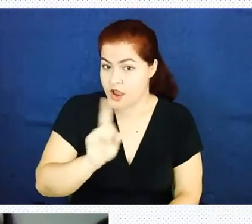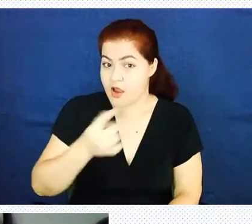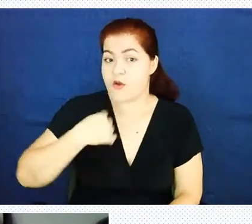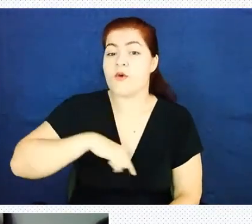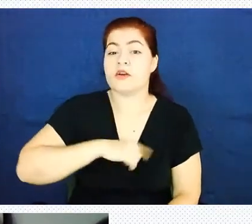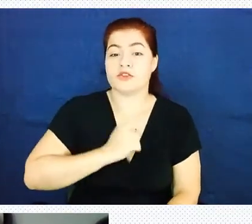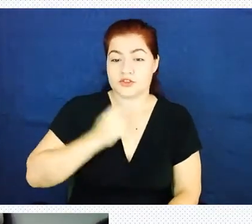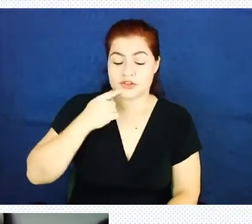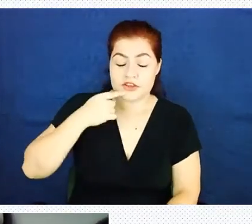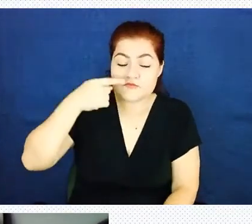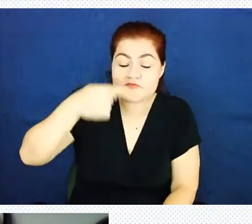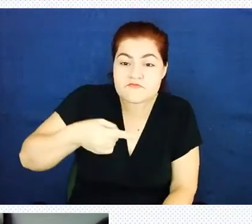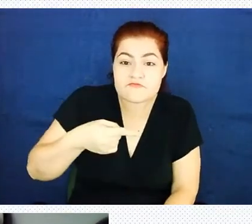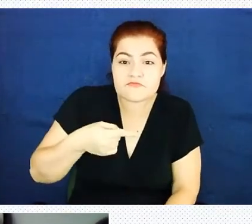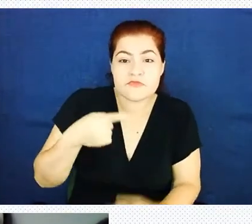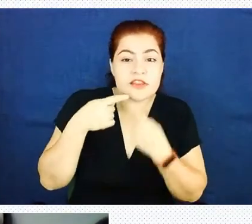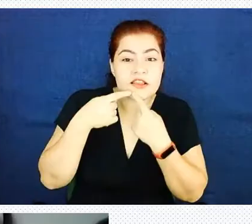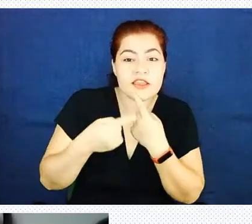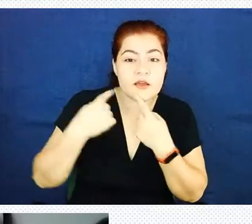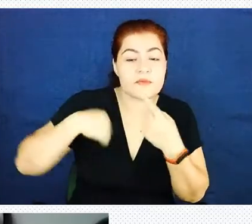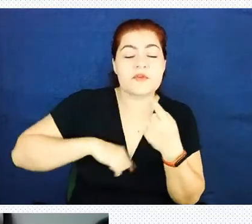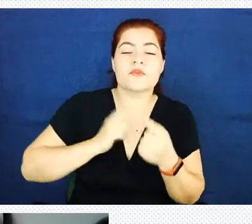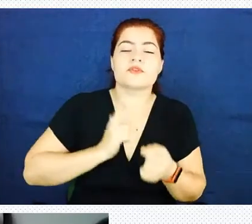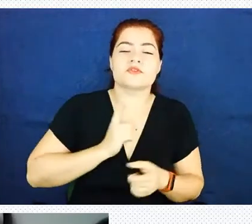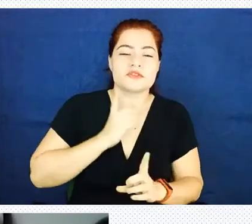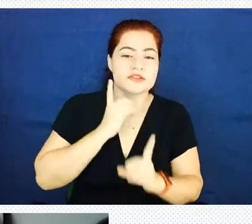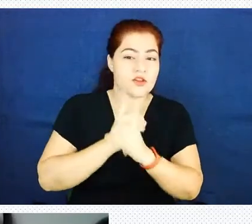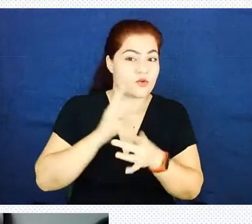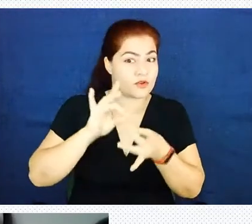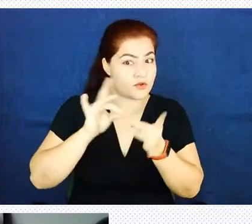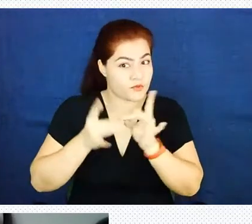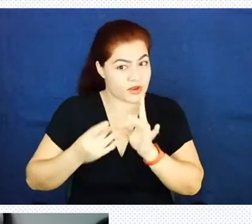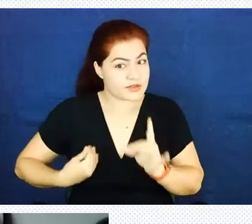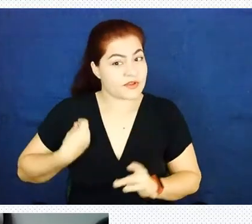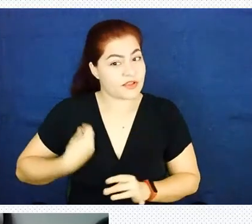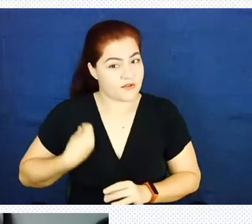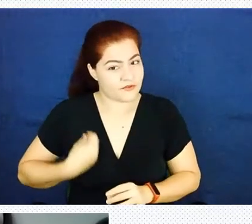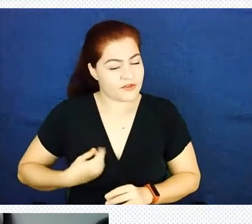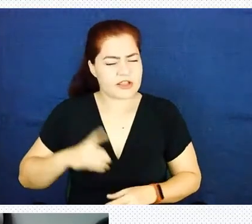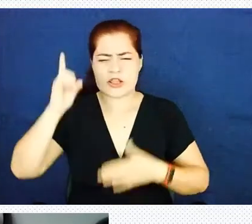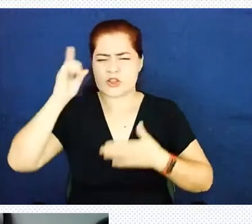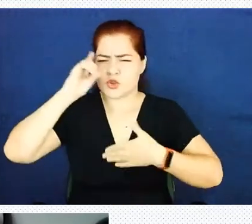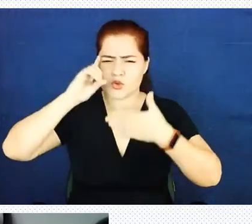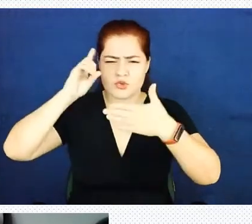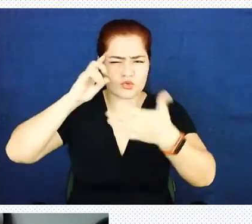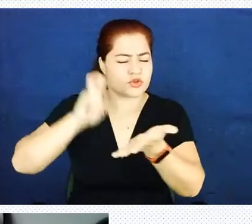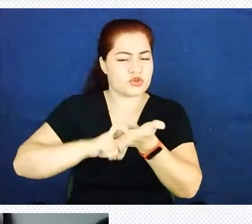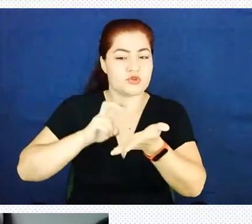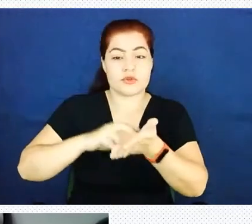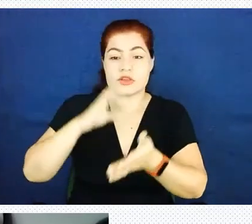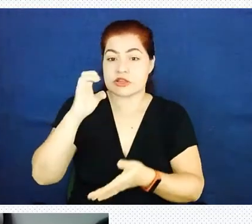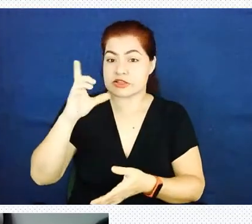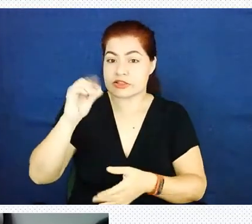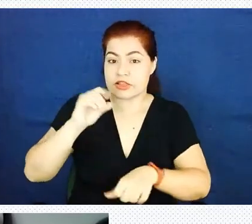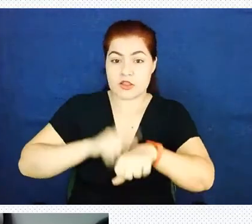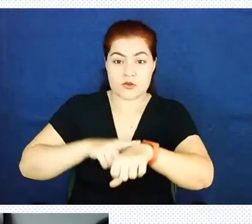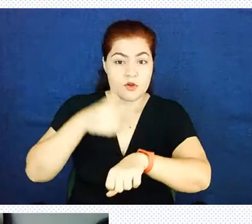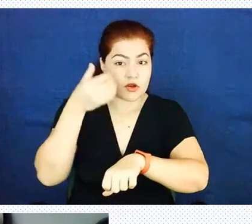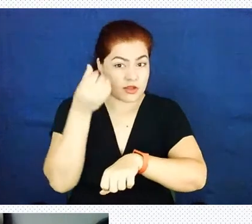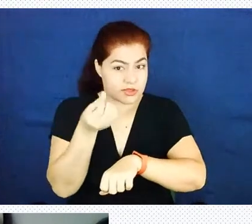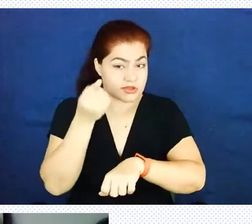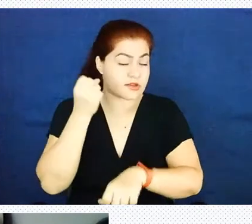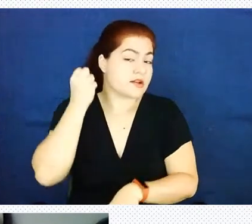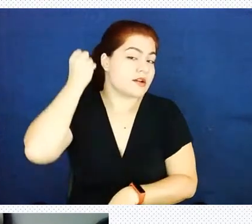tarde aqui no Prece pela Vida, e a gente está todos os dias de manhã cedinho, às 6 horas, no